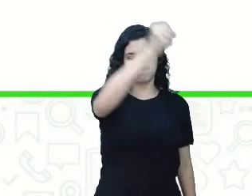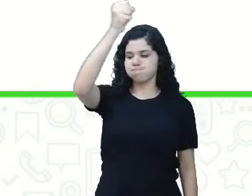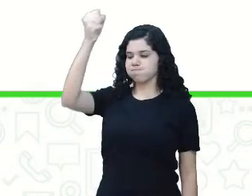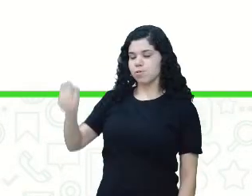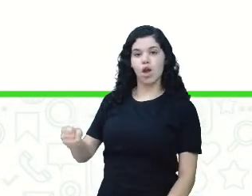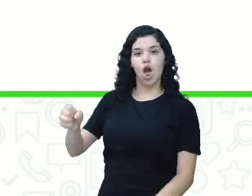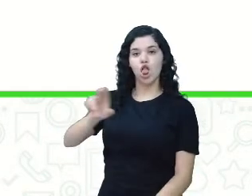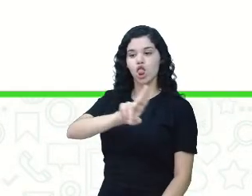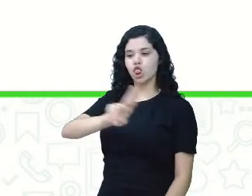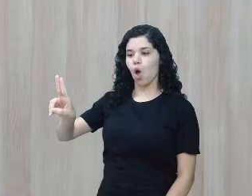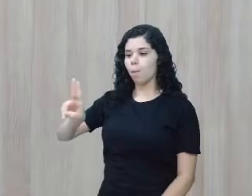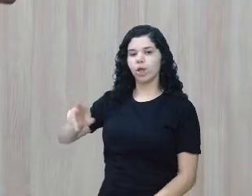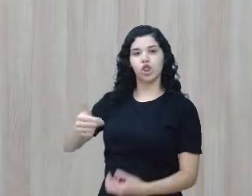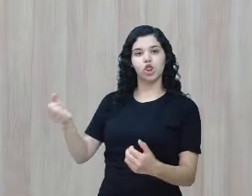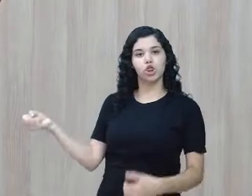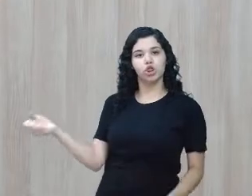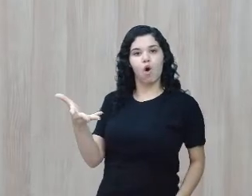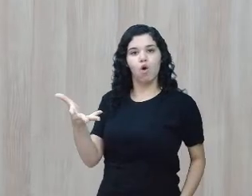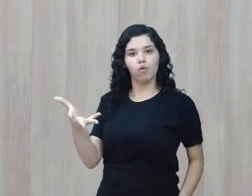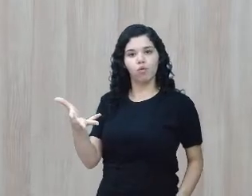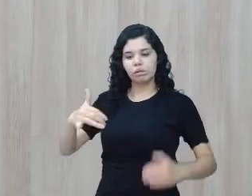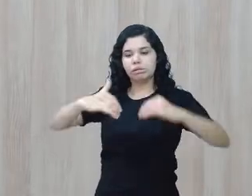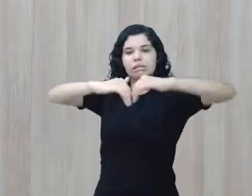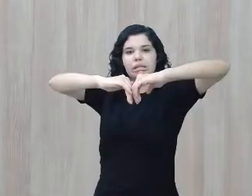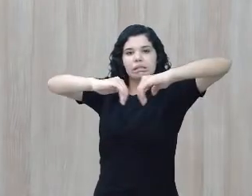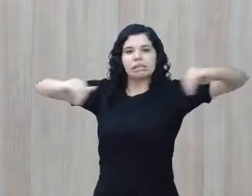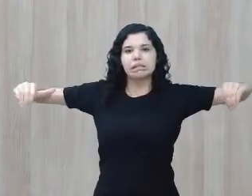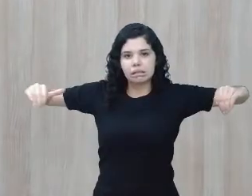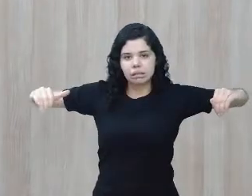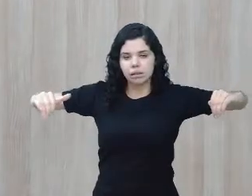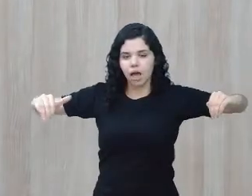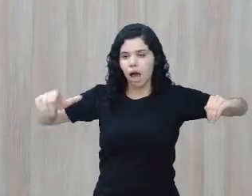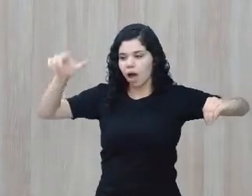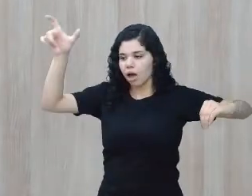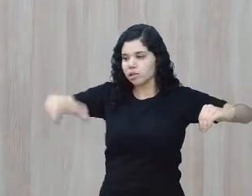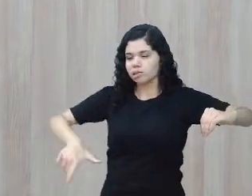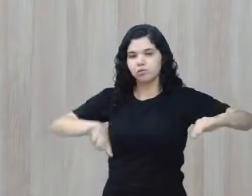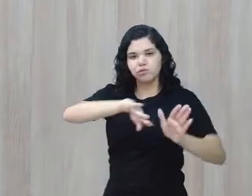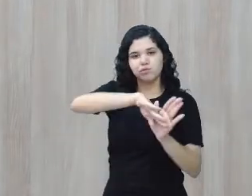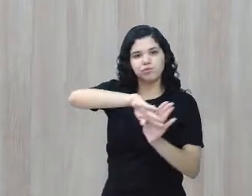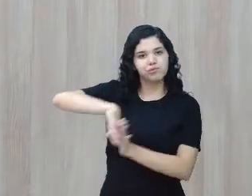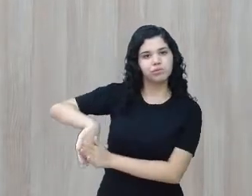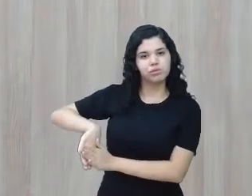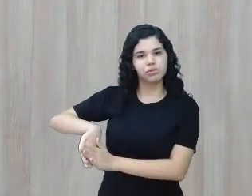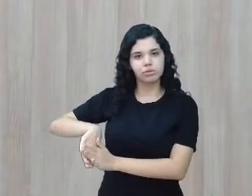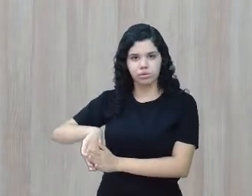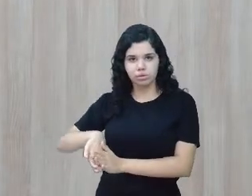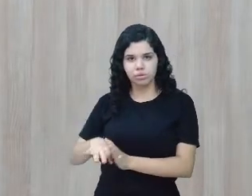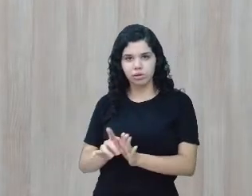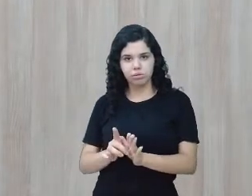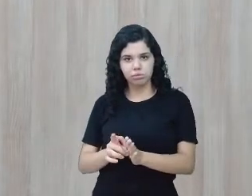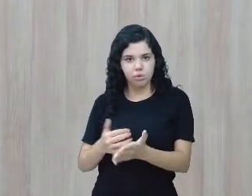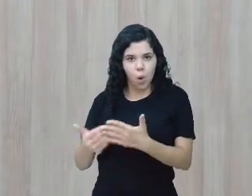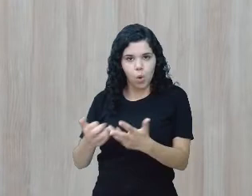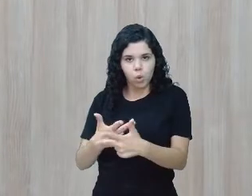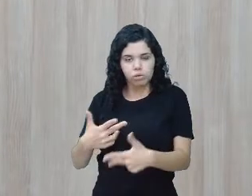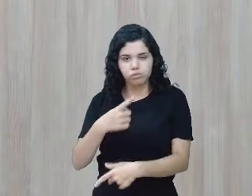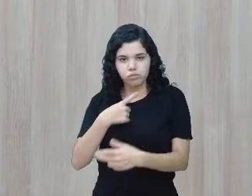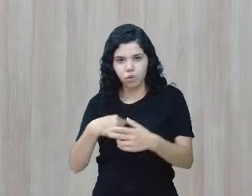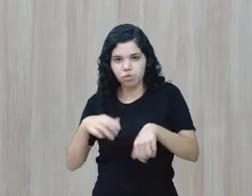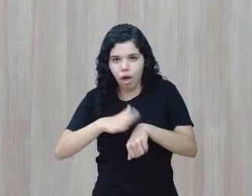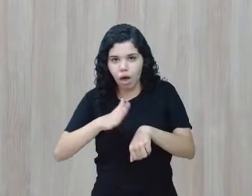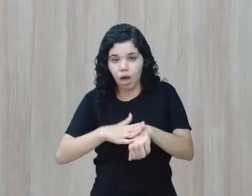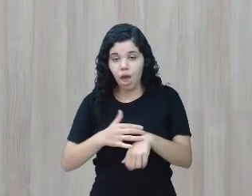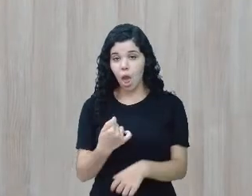trocar seu nome, separá-lo de tudo que ele gosta, deixar essa pessoa à margem e fazer o que quiser. Eu posso fazer o